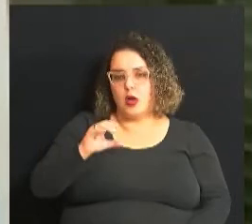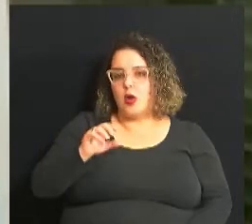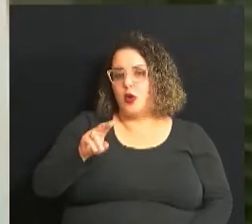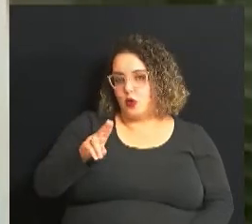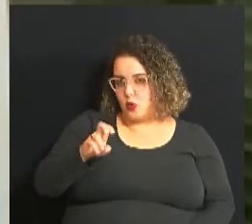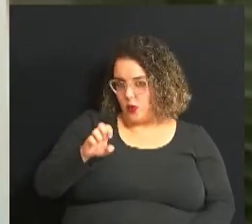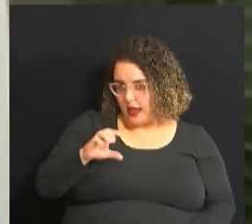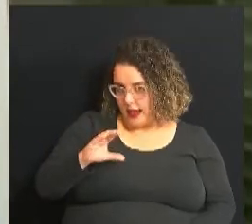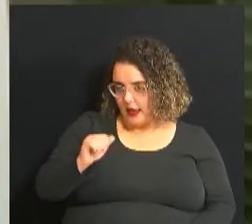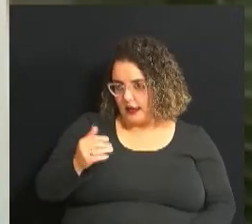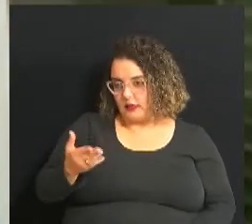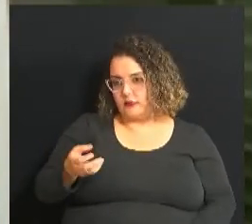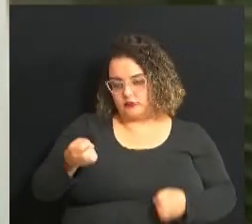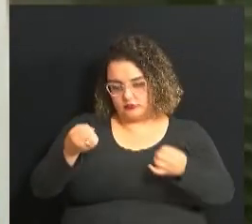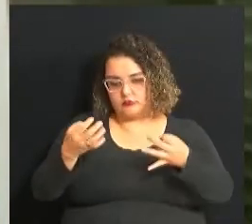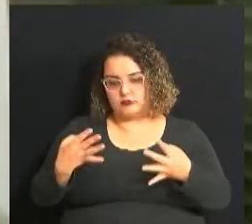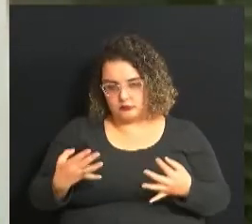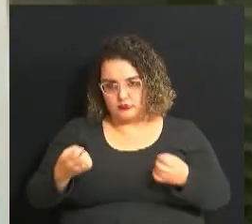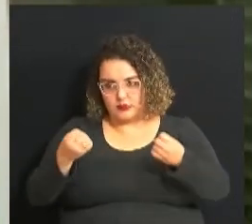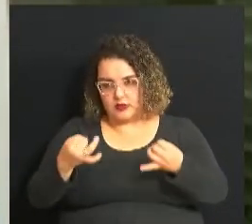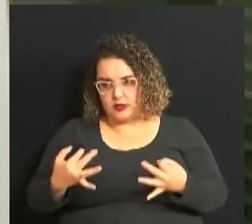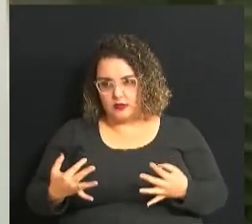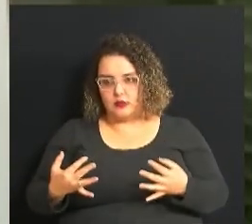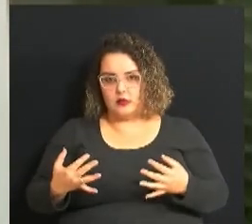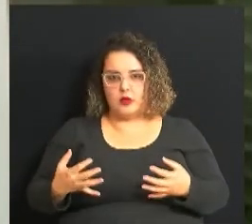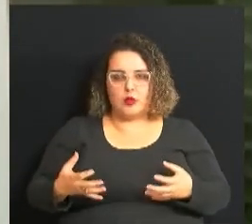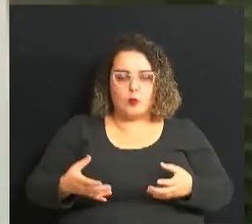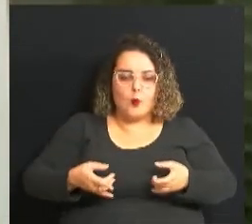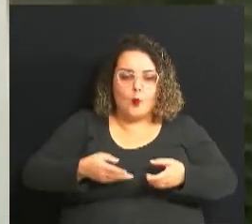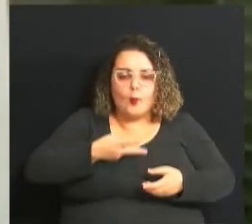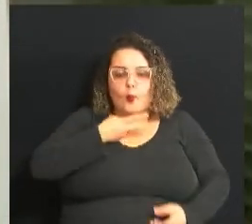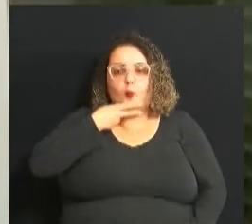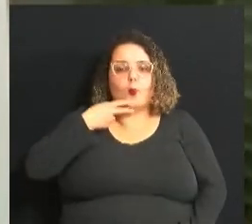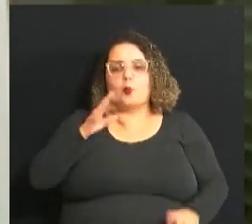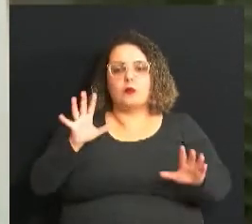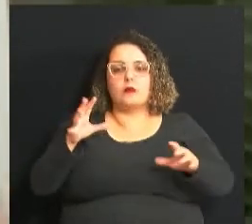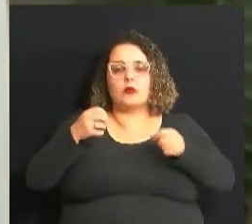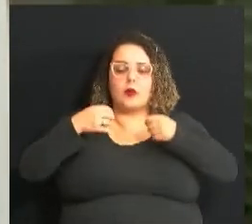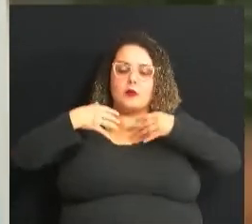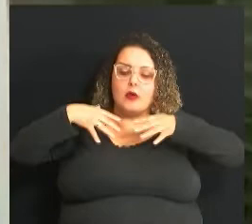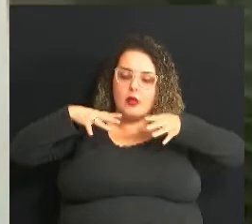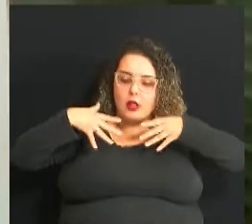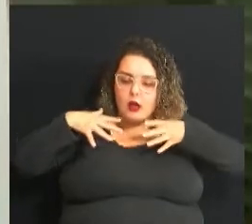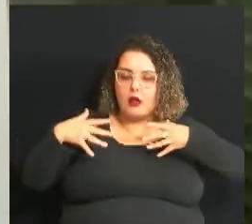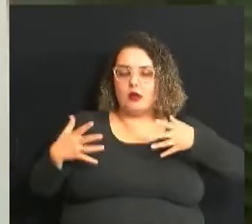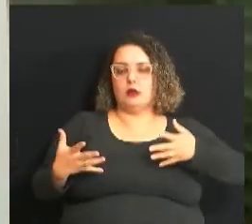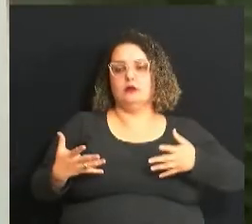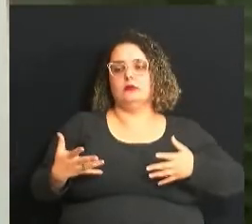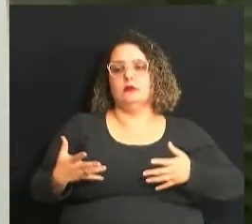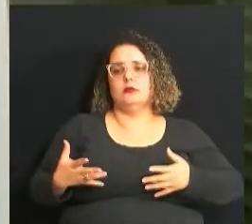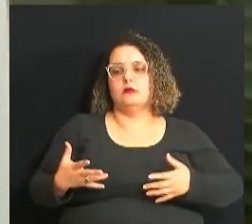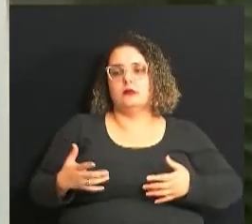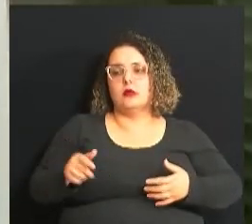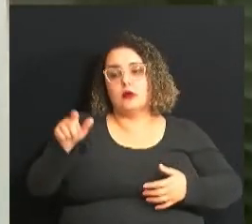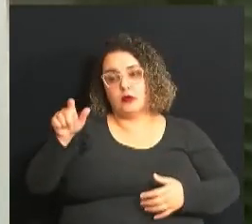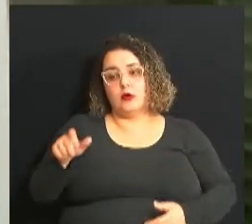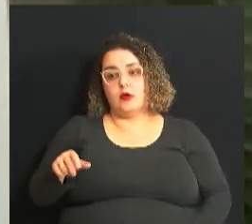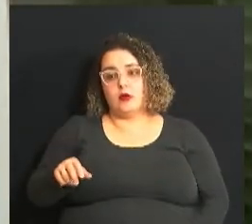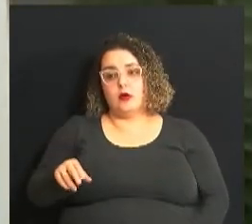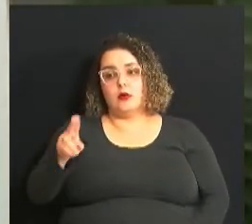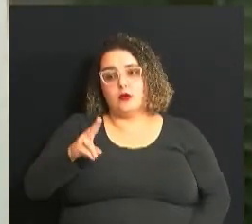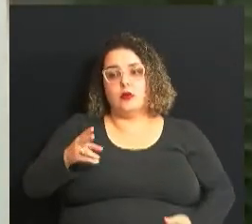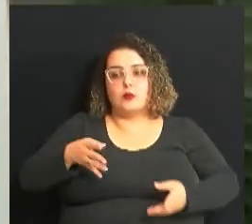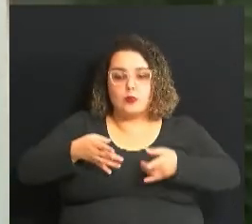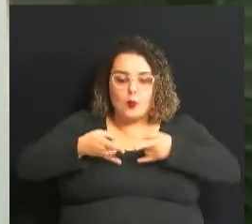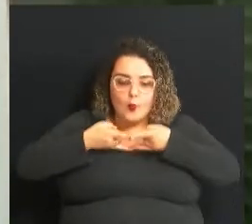gente orienta que ele use cuecas mais apertadas, tal, né? E esse sujeito precisava usar a cueca mais apertada por